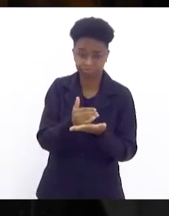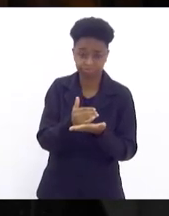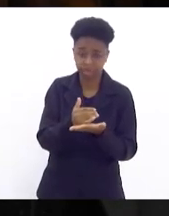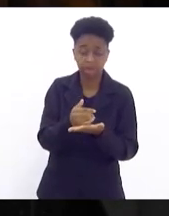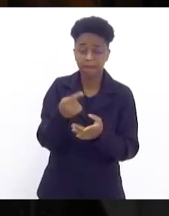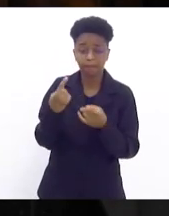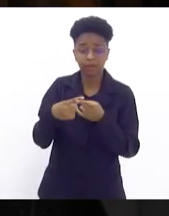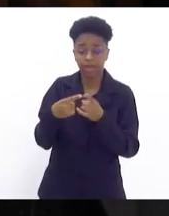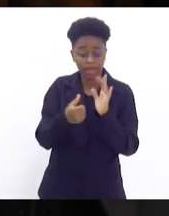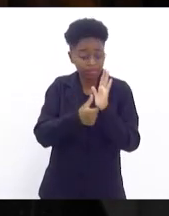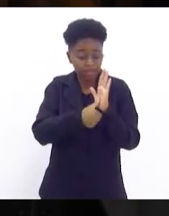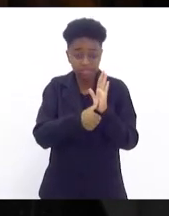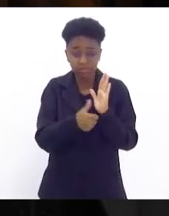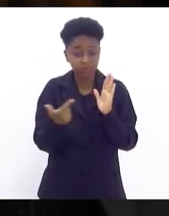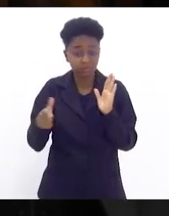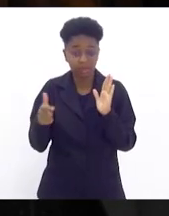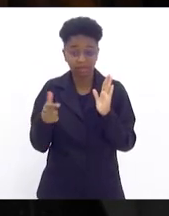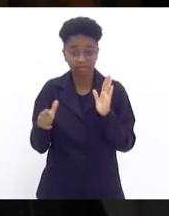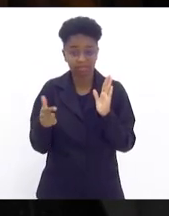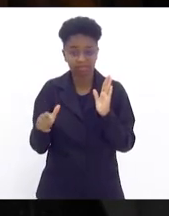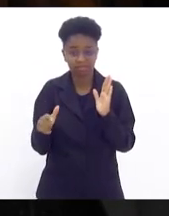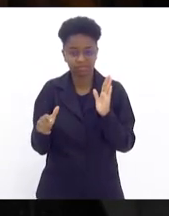carteira de identidade tem